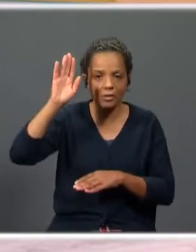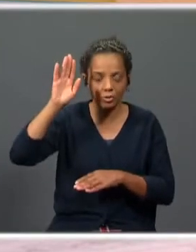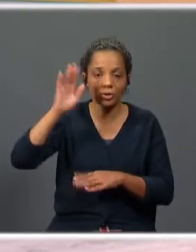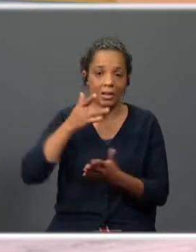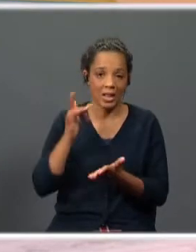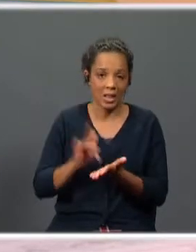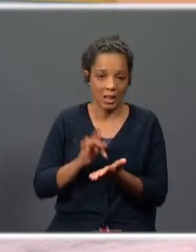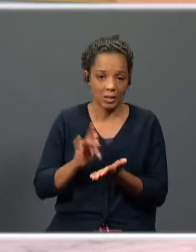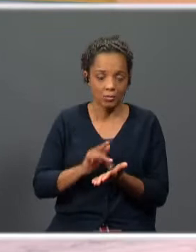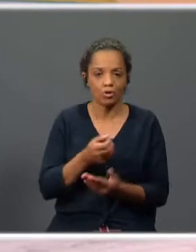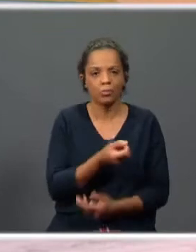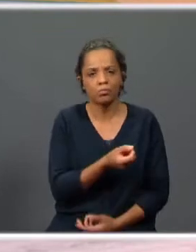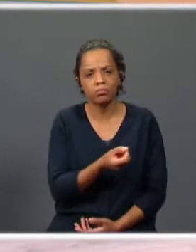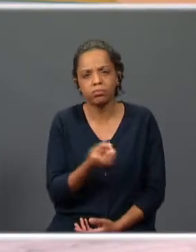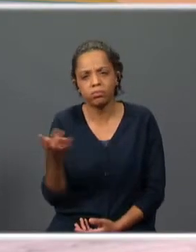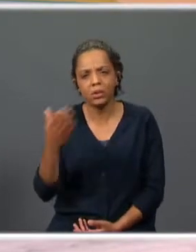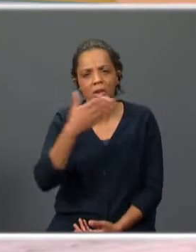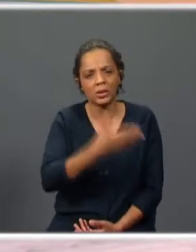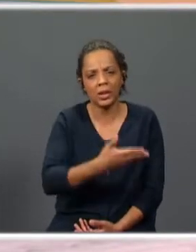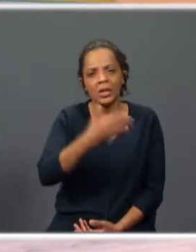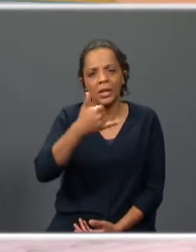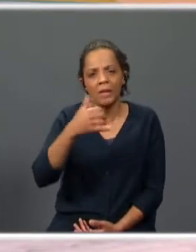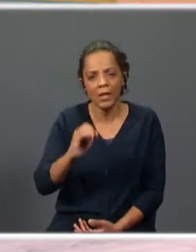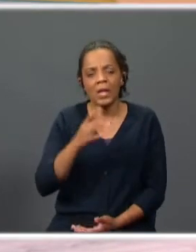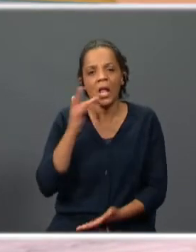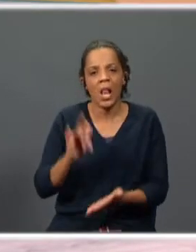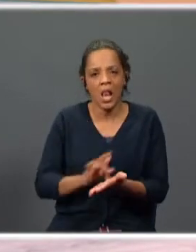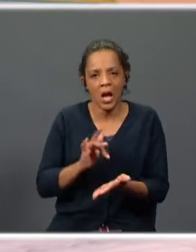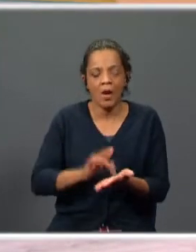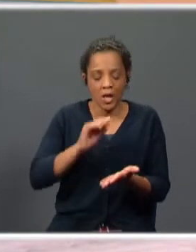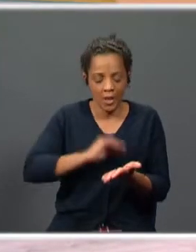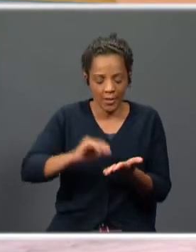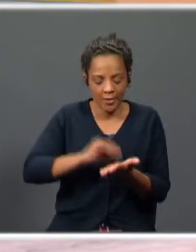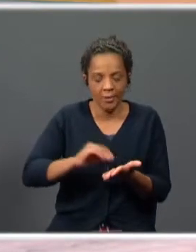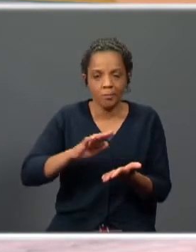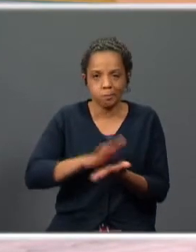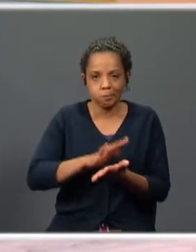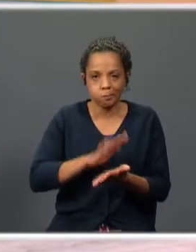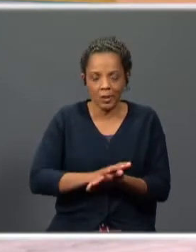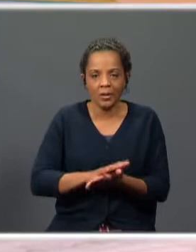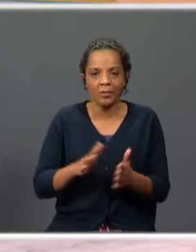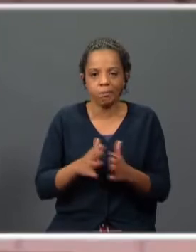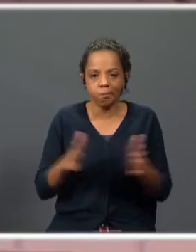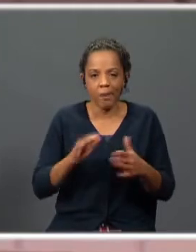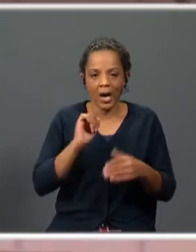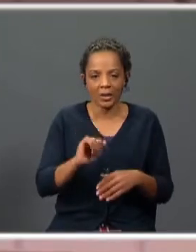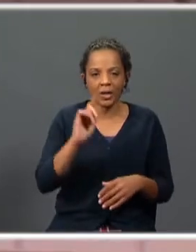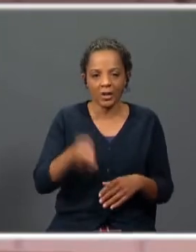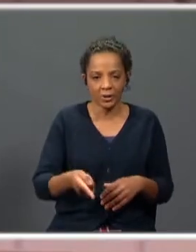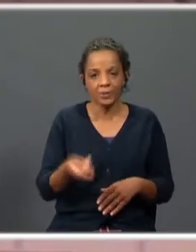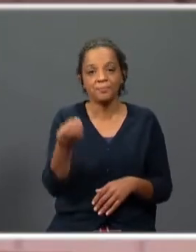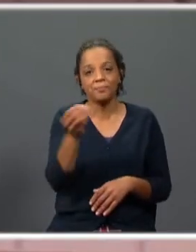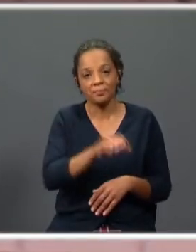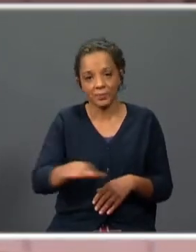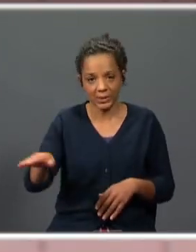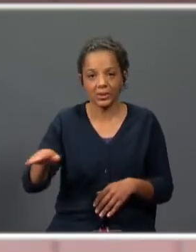destes livros, destes 120 livros que ele já escreveu e publicou, são, na sua grande maioria, para